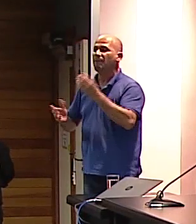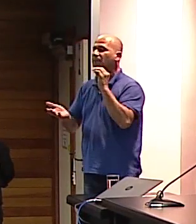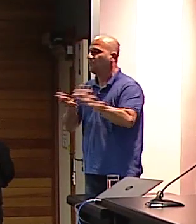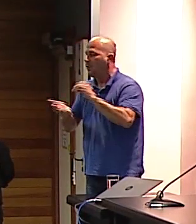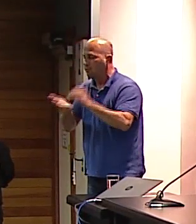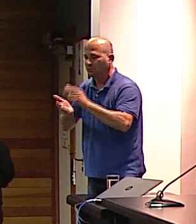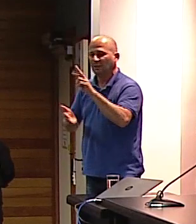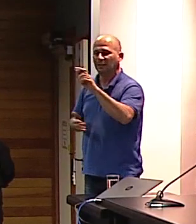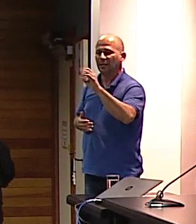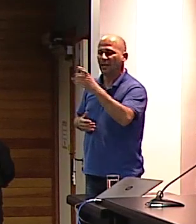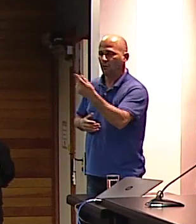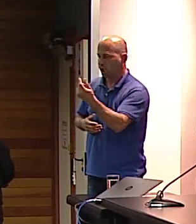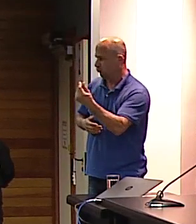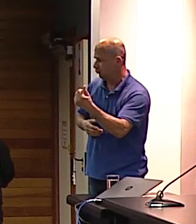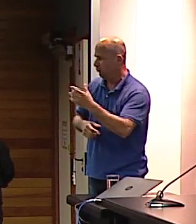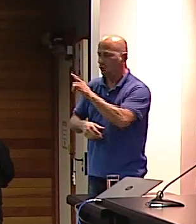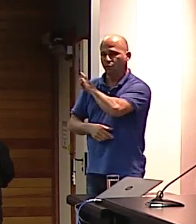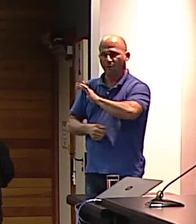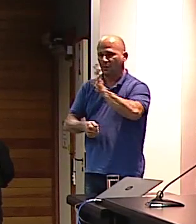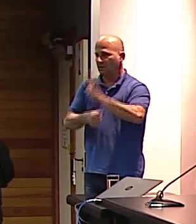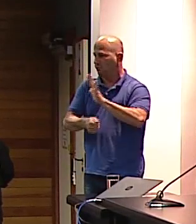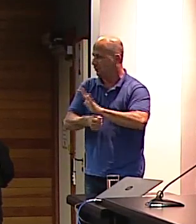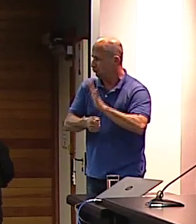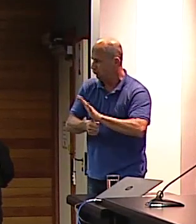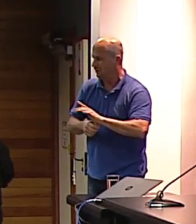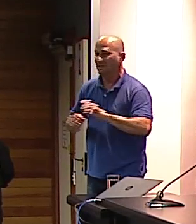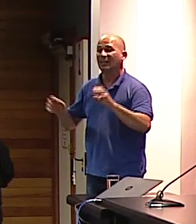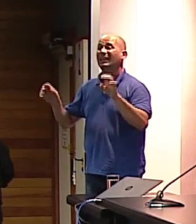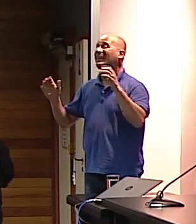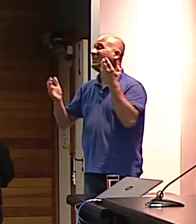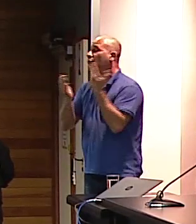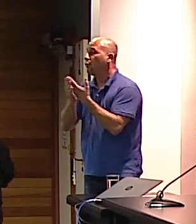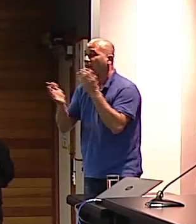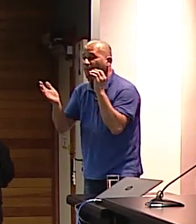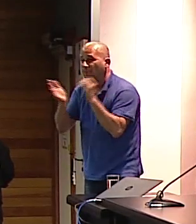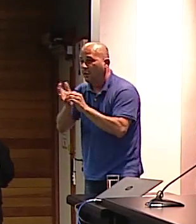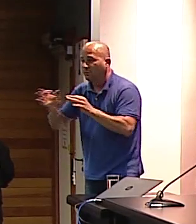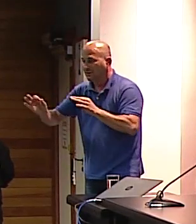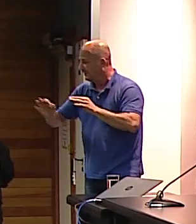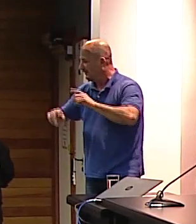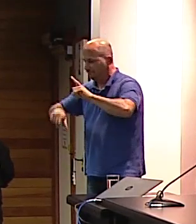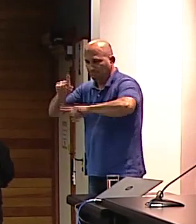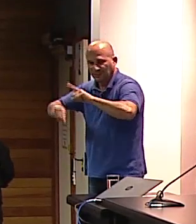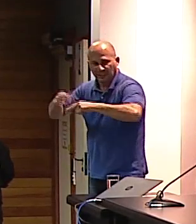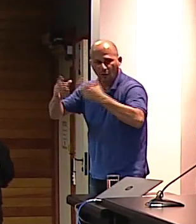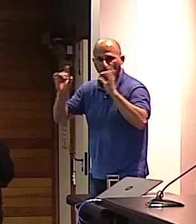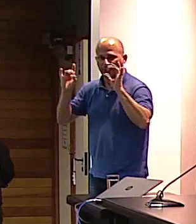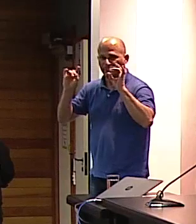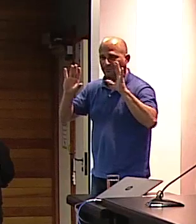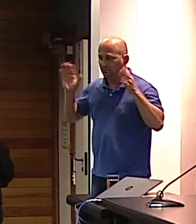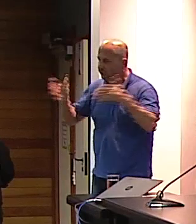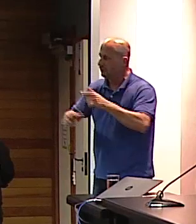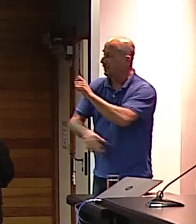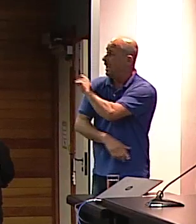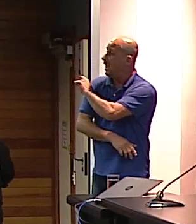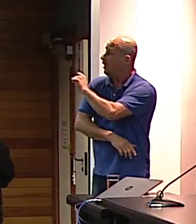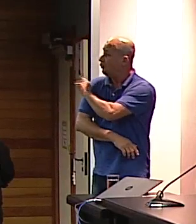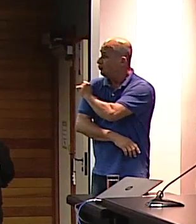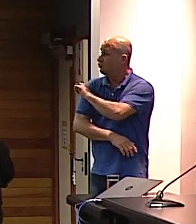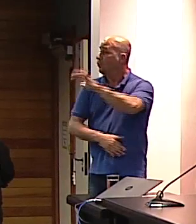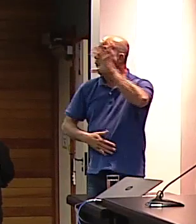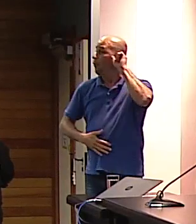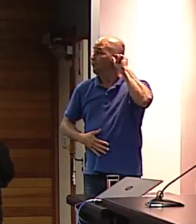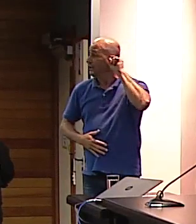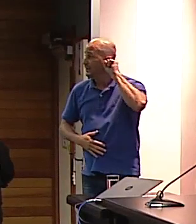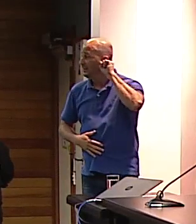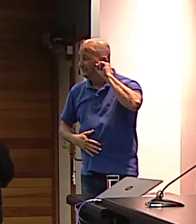estadual, e era um trabalho muito simples, assim. E a gente não tinha verba nenhuma na escola, a gente não tinha materiais